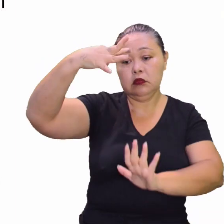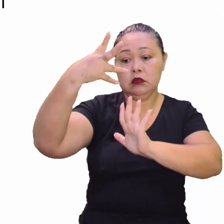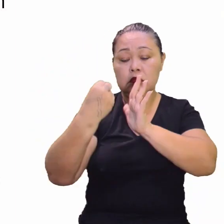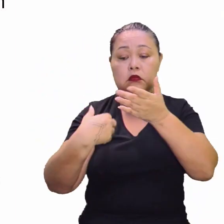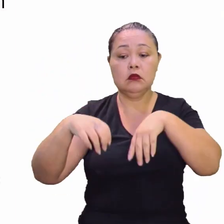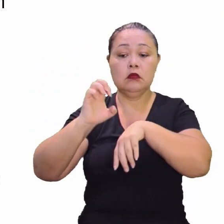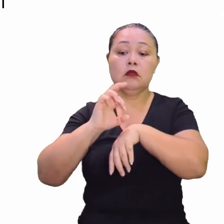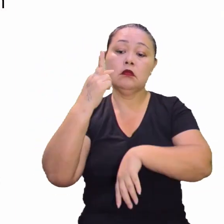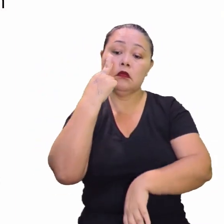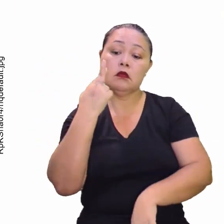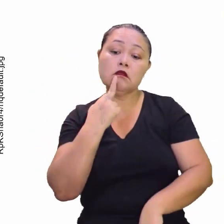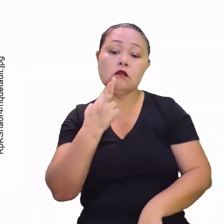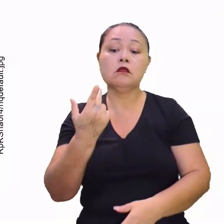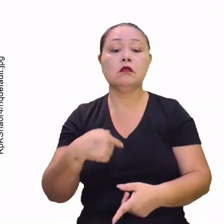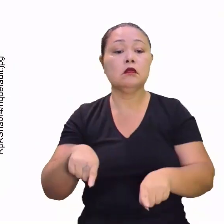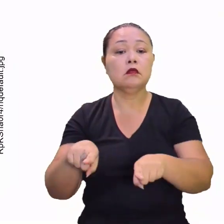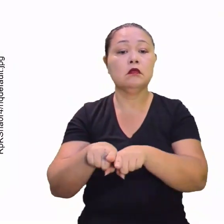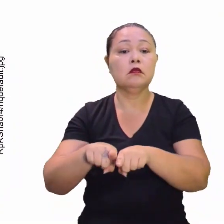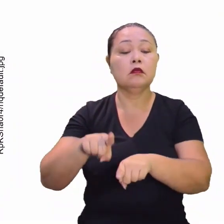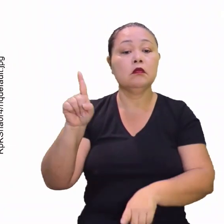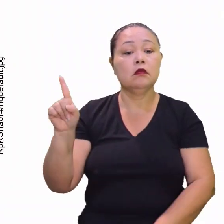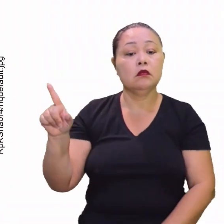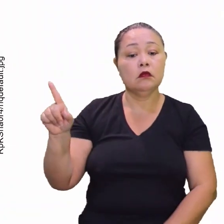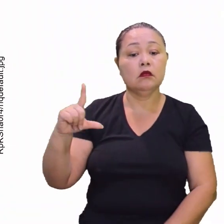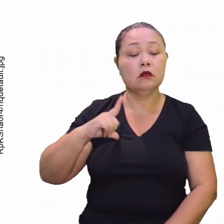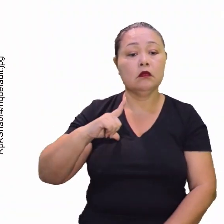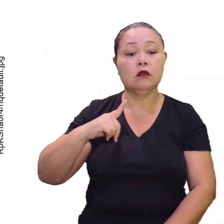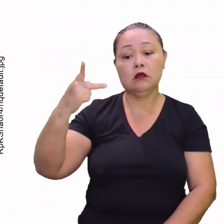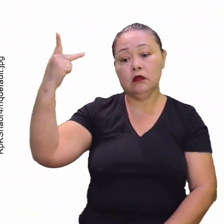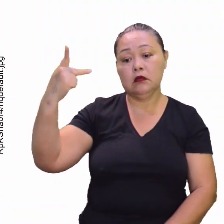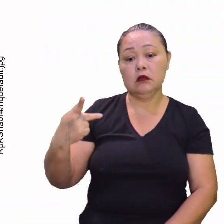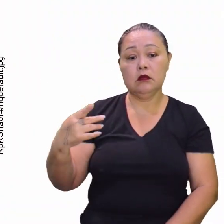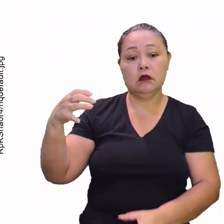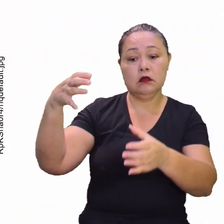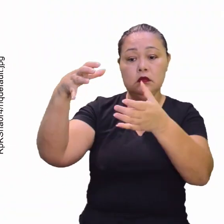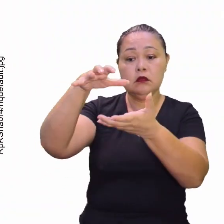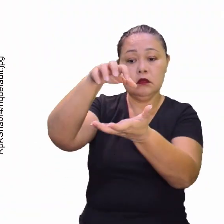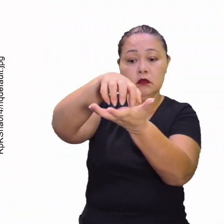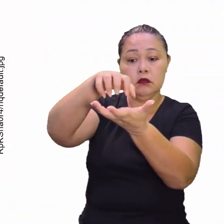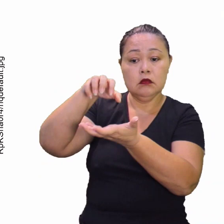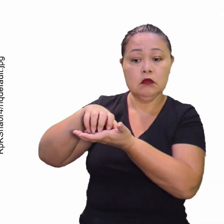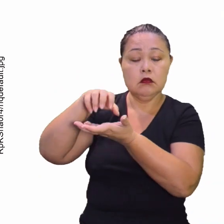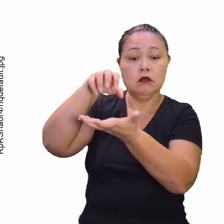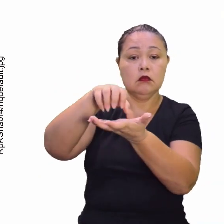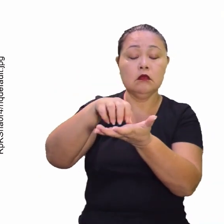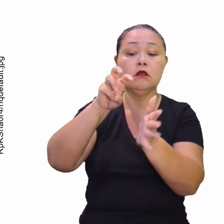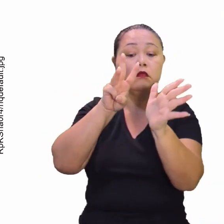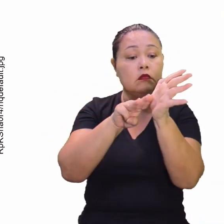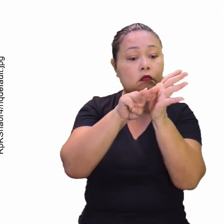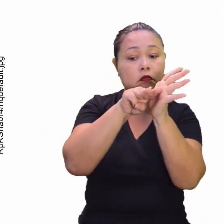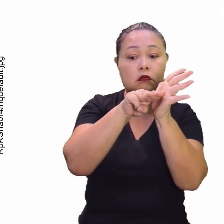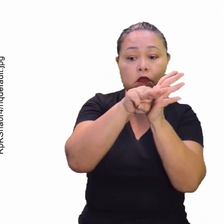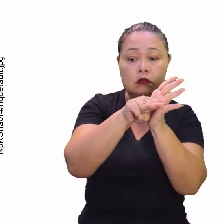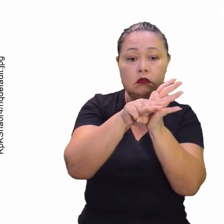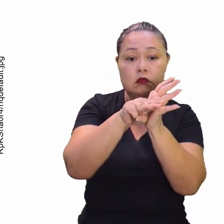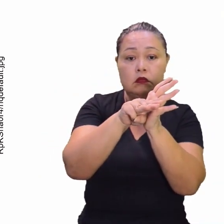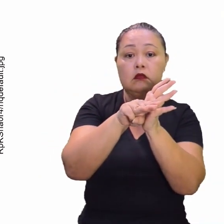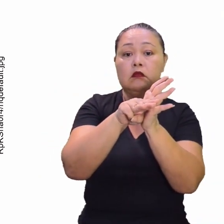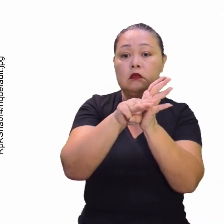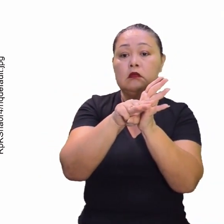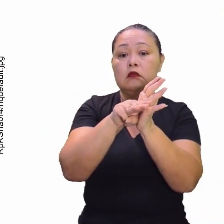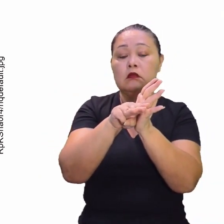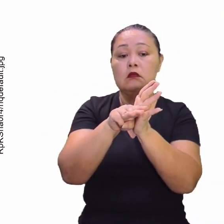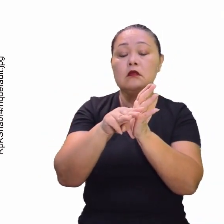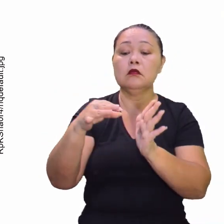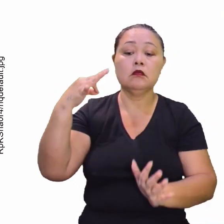também não é diferente. Então, nós temos aqui dois complexos que é do Rio Madeira, que é a usina